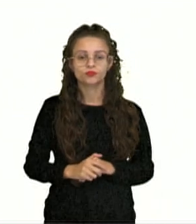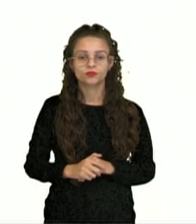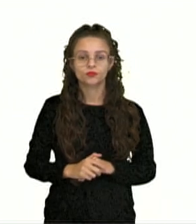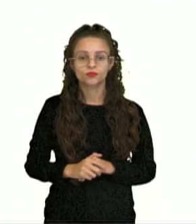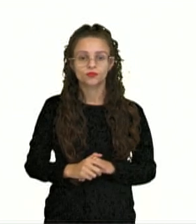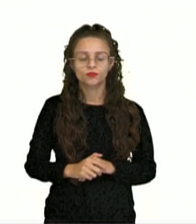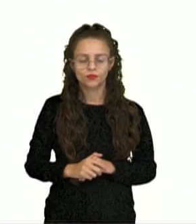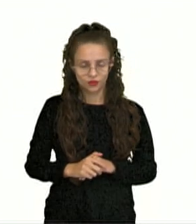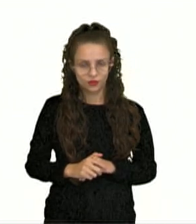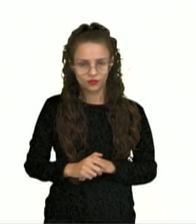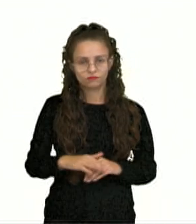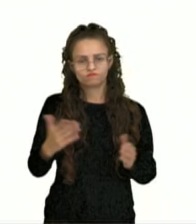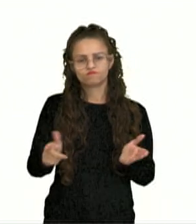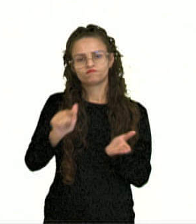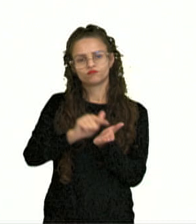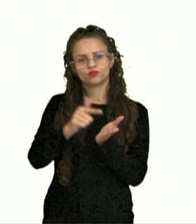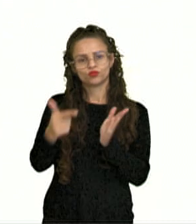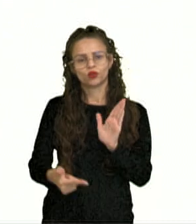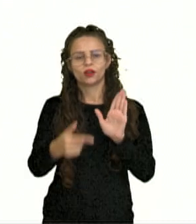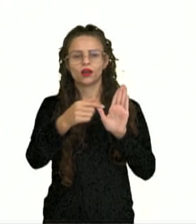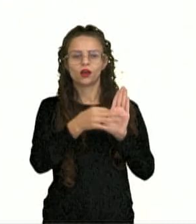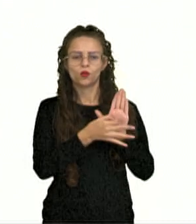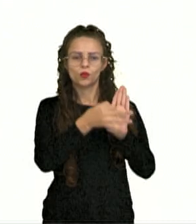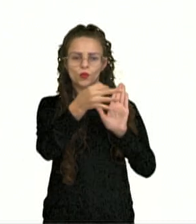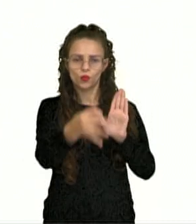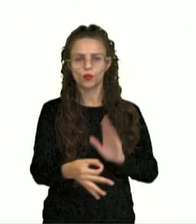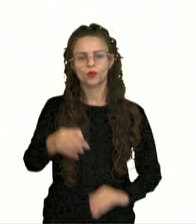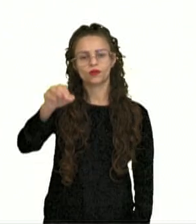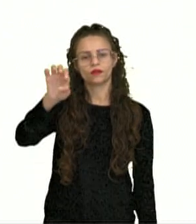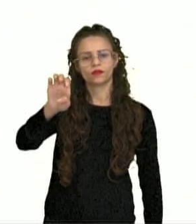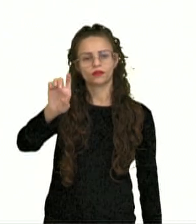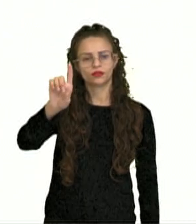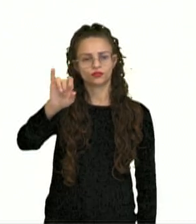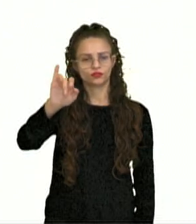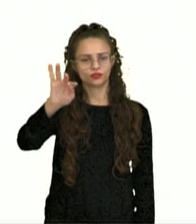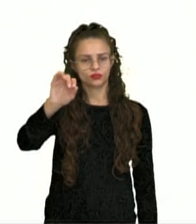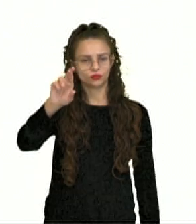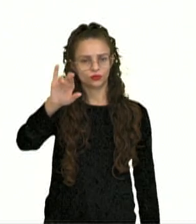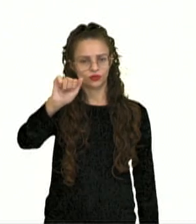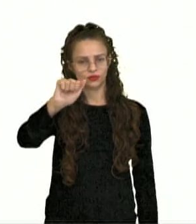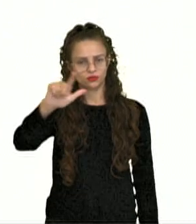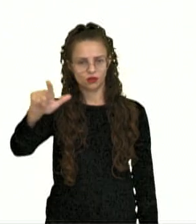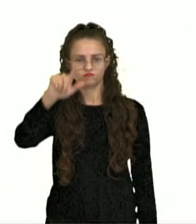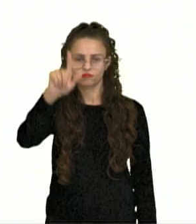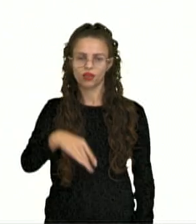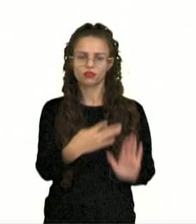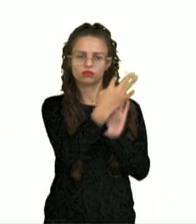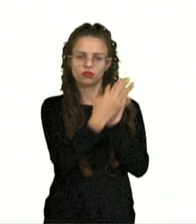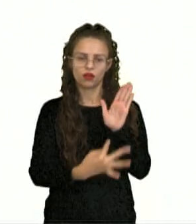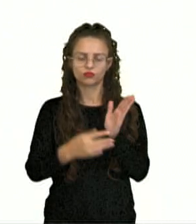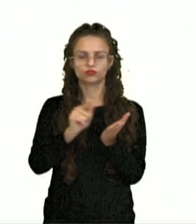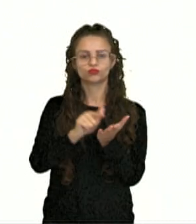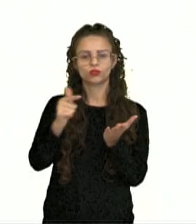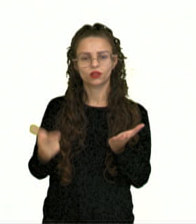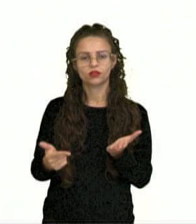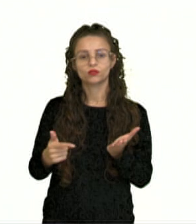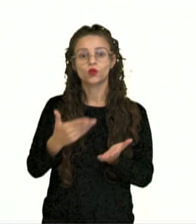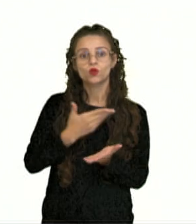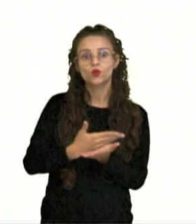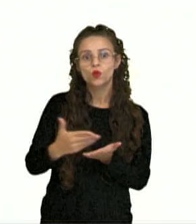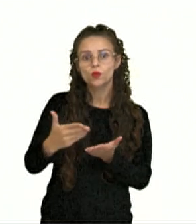Editorial. Editorial é um texto jornalístico, né? E geralmente aparece no início das